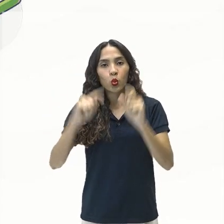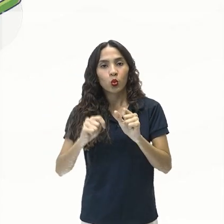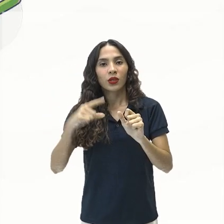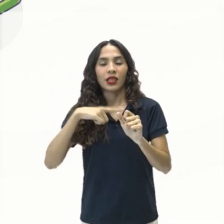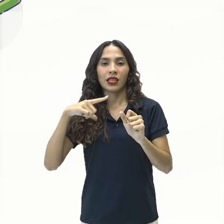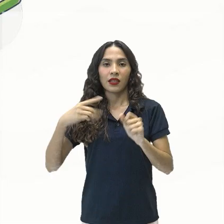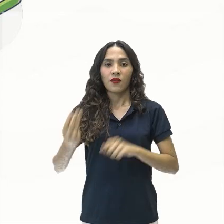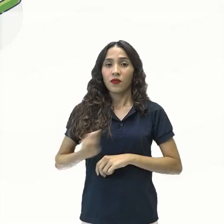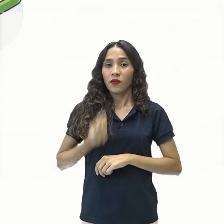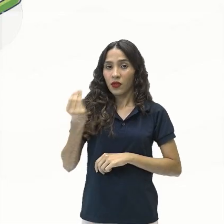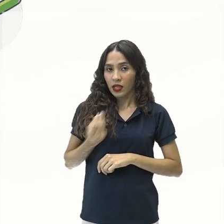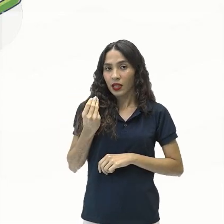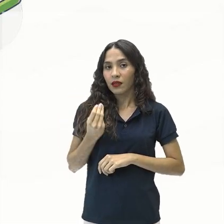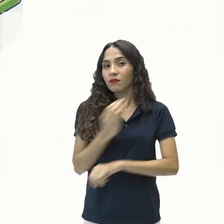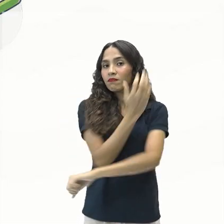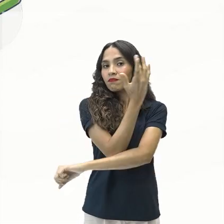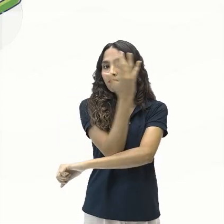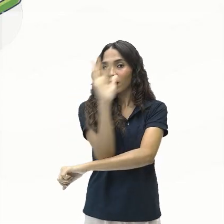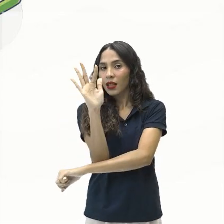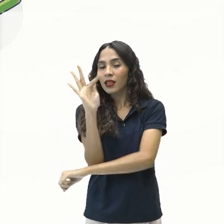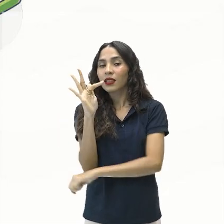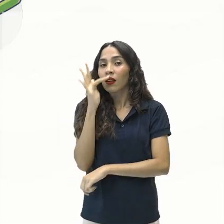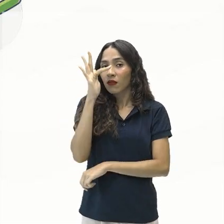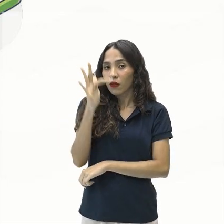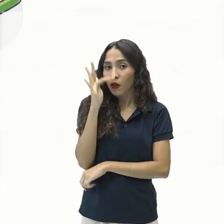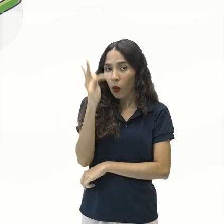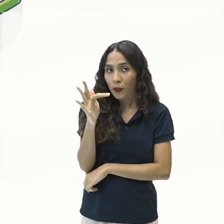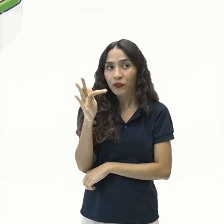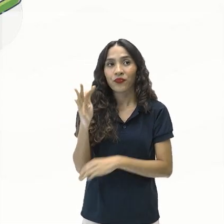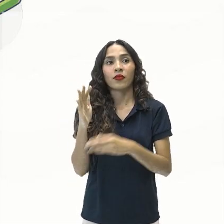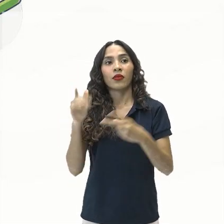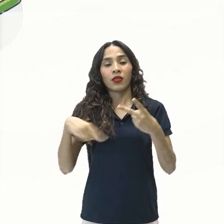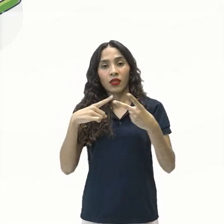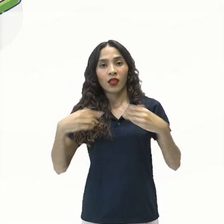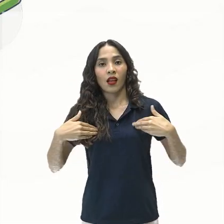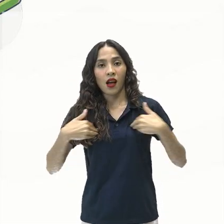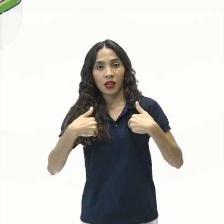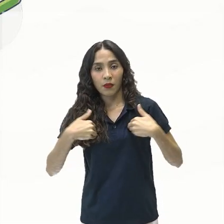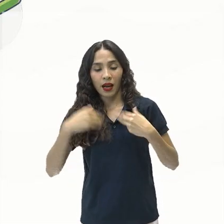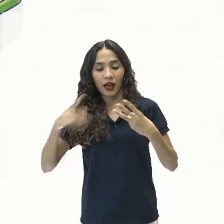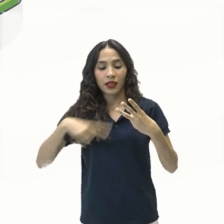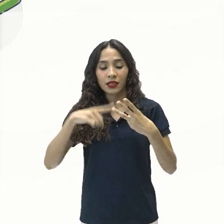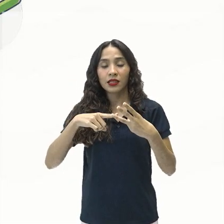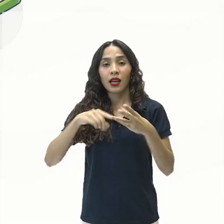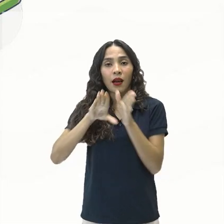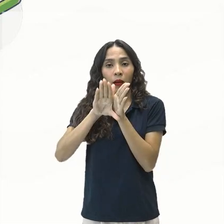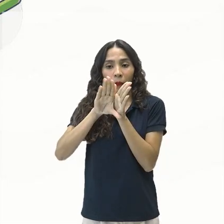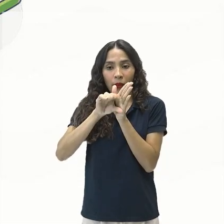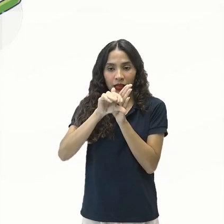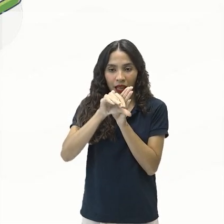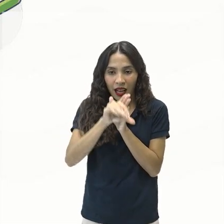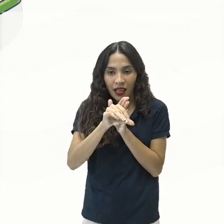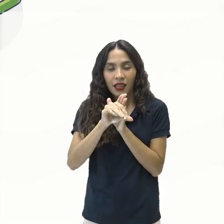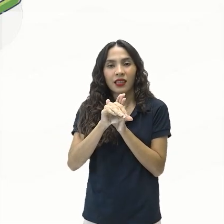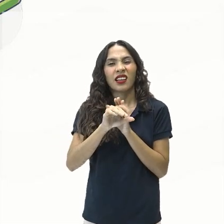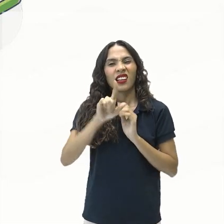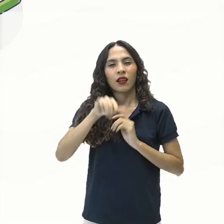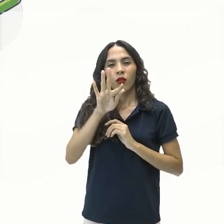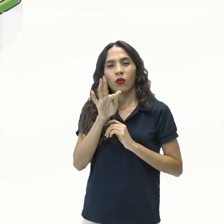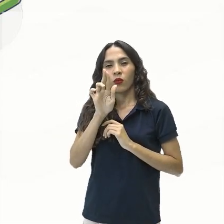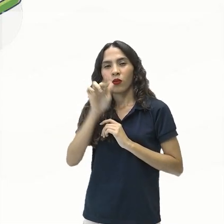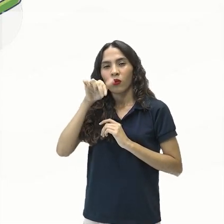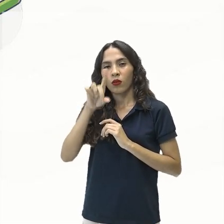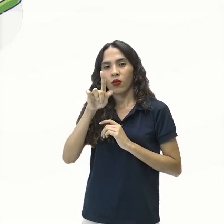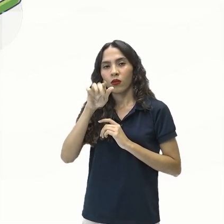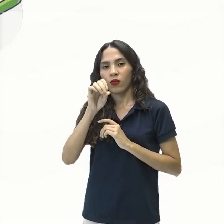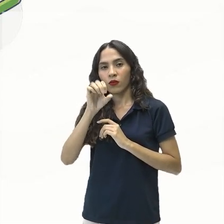vida. As plantas, né, são seres vivos. Os animais, os fungos ali, ó, os cogumelos representando os